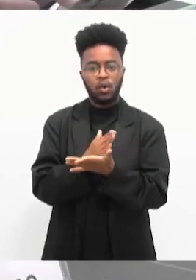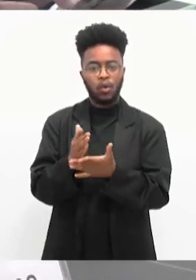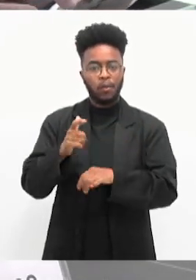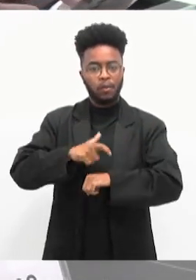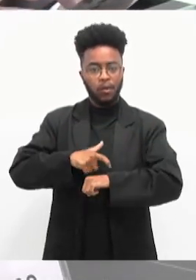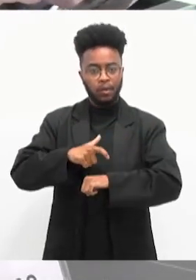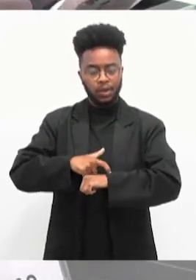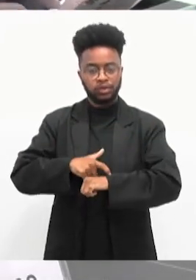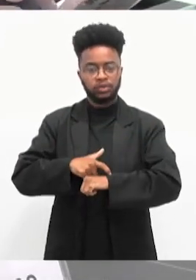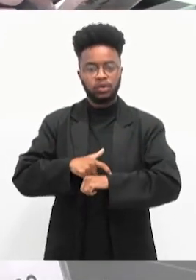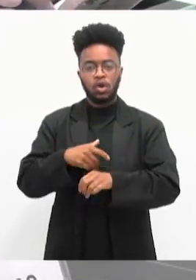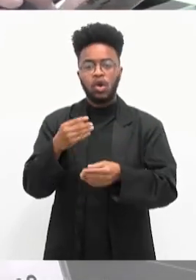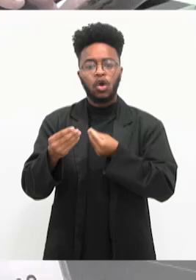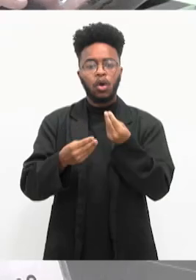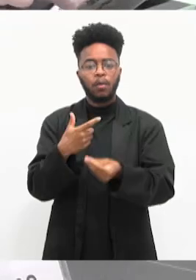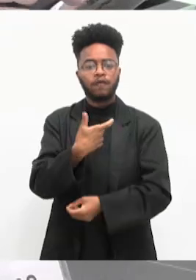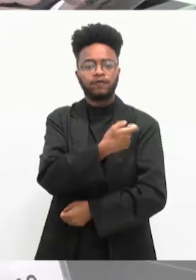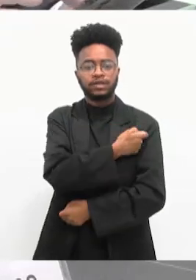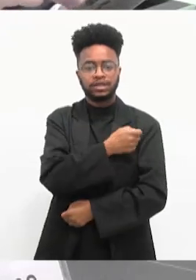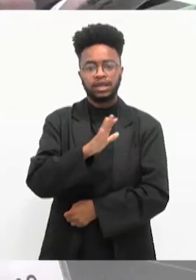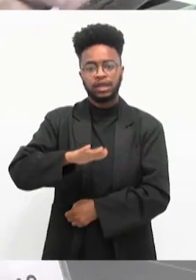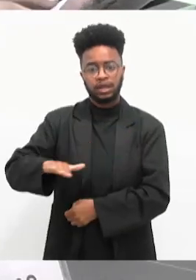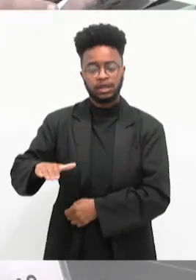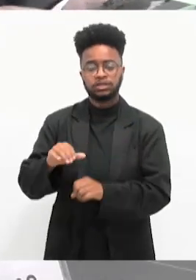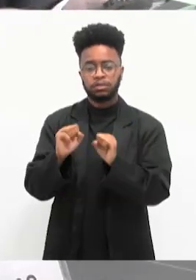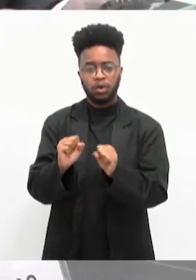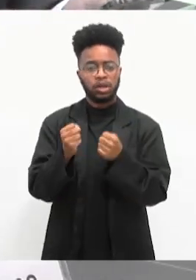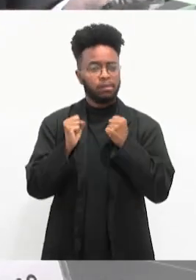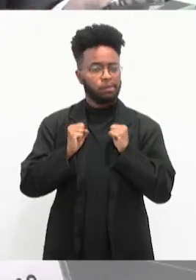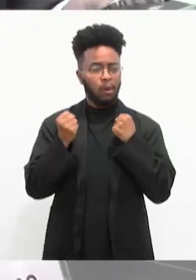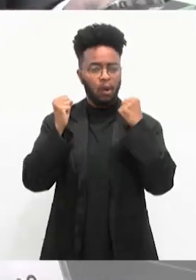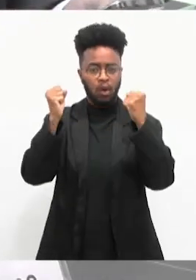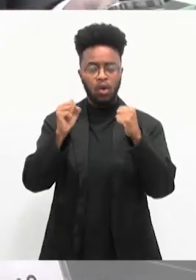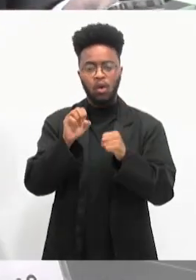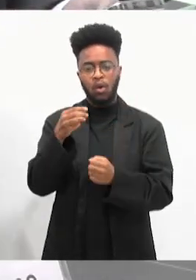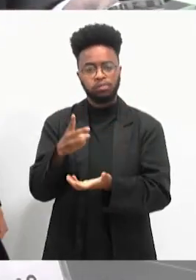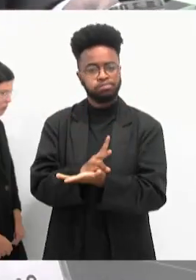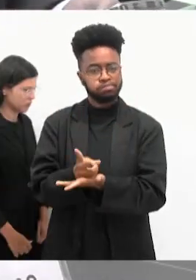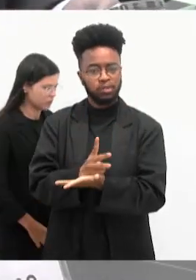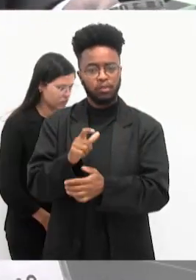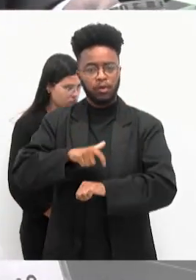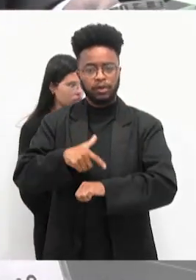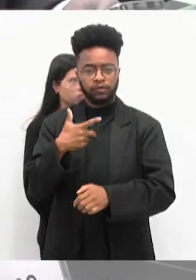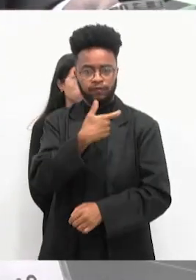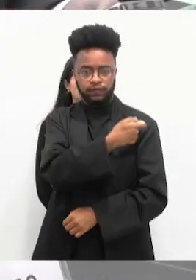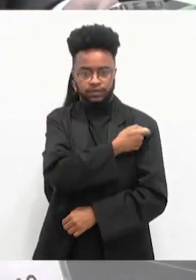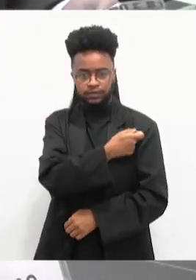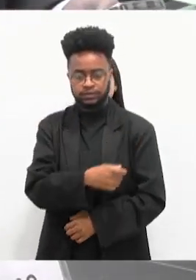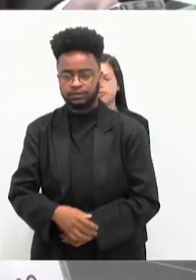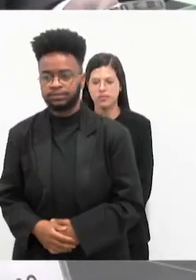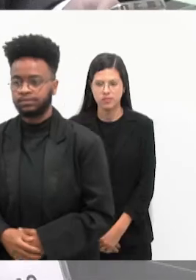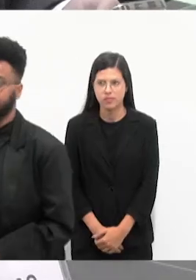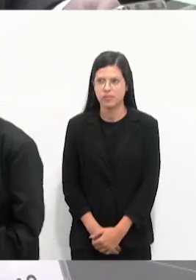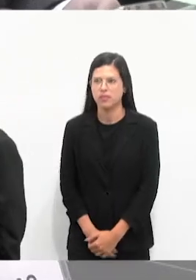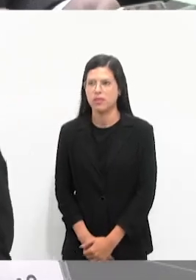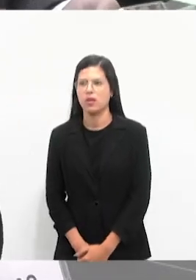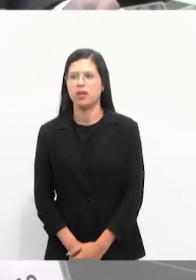para vacinar uma criança que pode entrar em crise ou se desregular no momento da vacinação. Então,